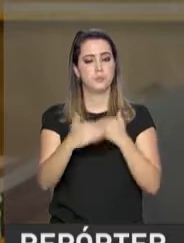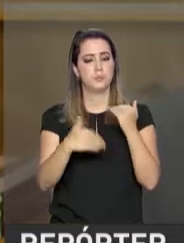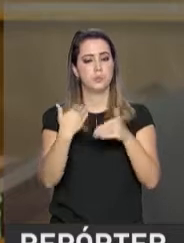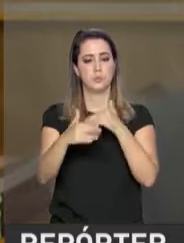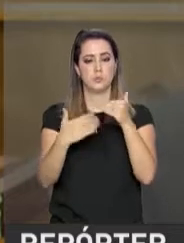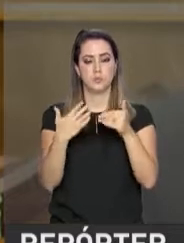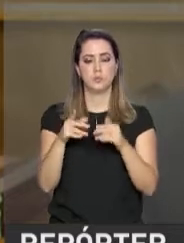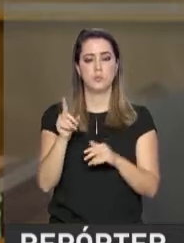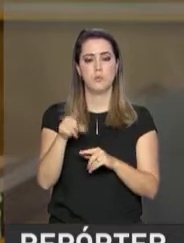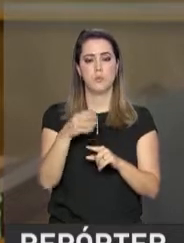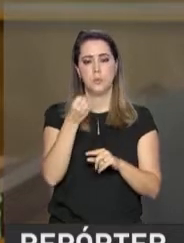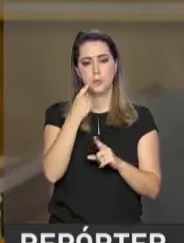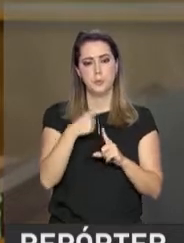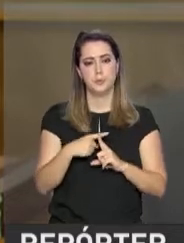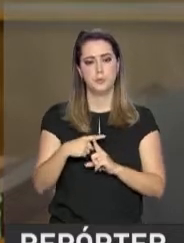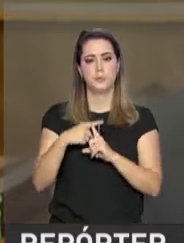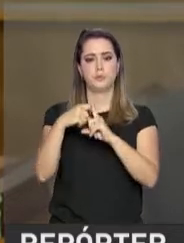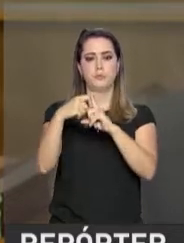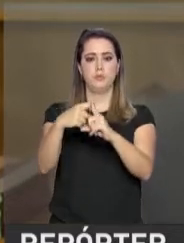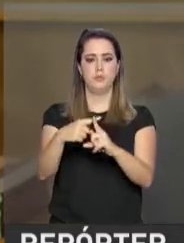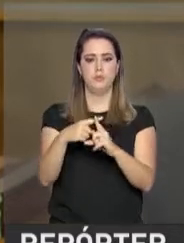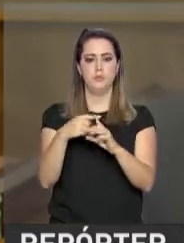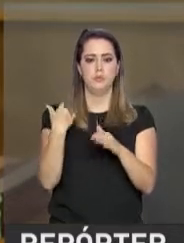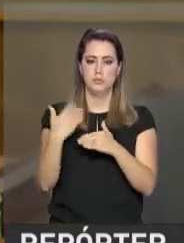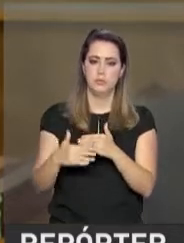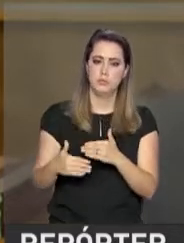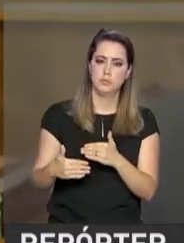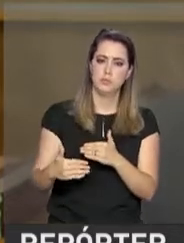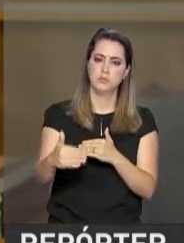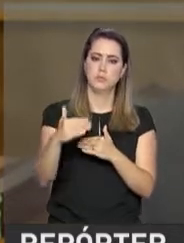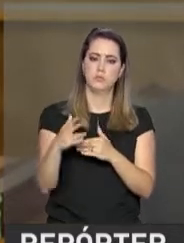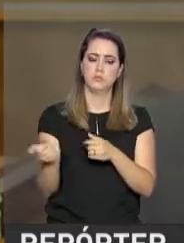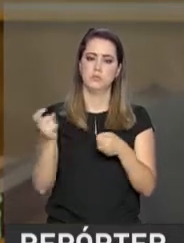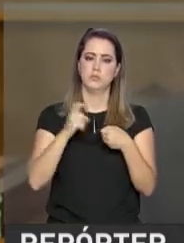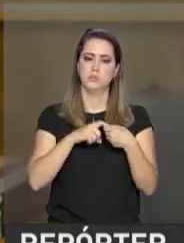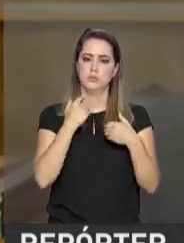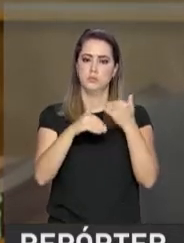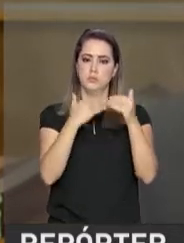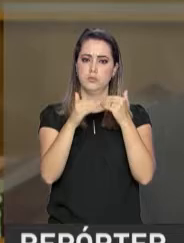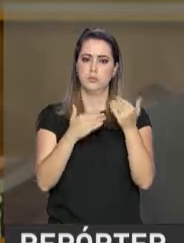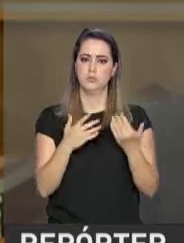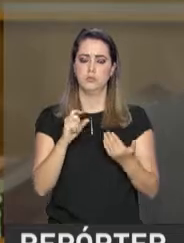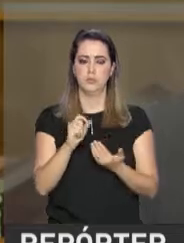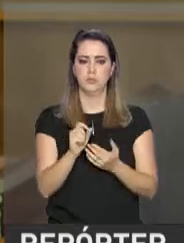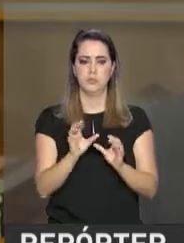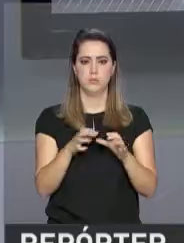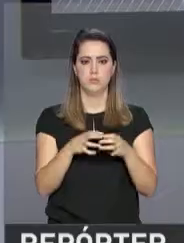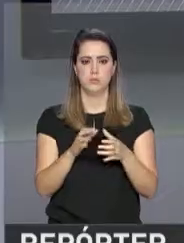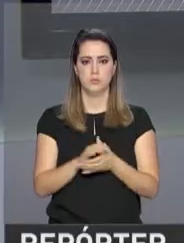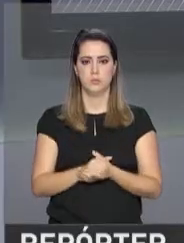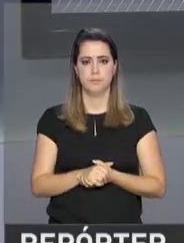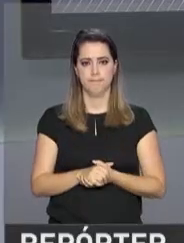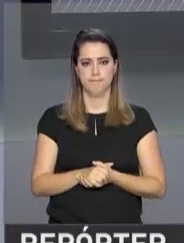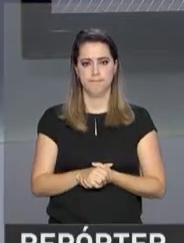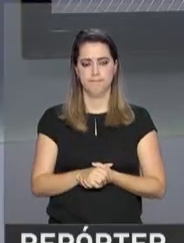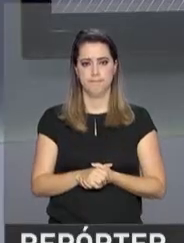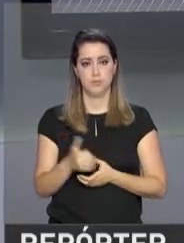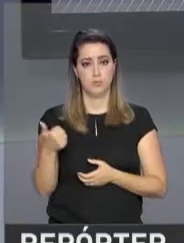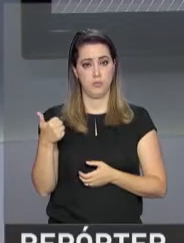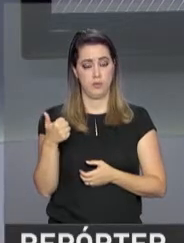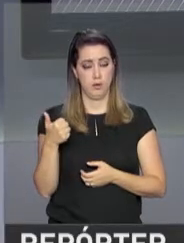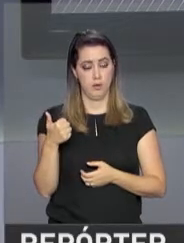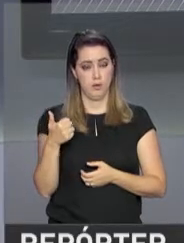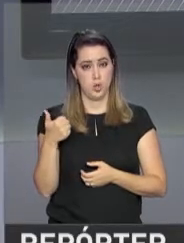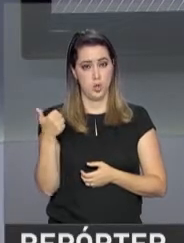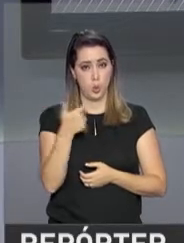também positivo para a sustentabilidade dessa retomada do crescimento do setor. Há 12